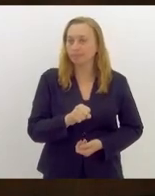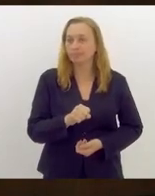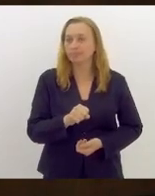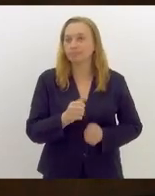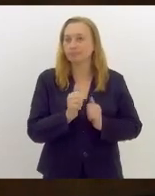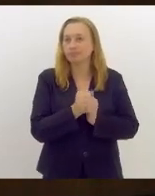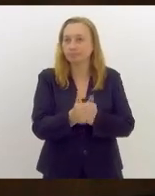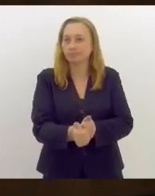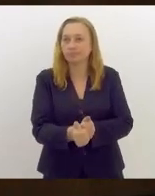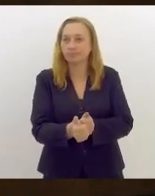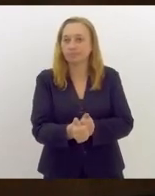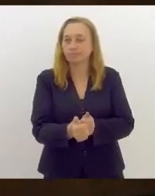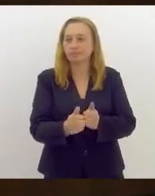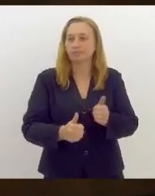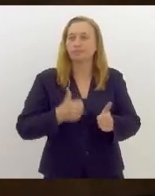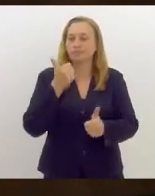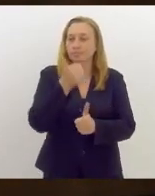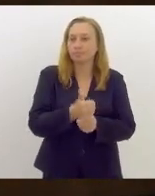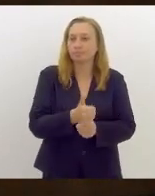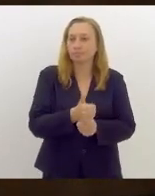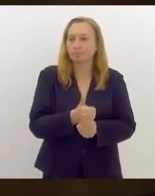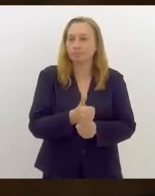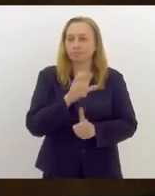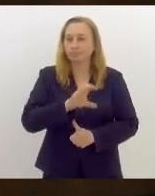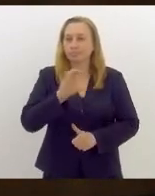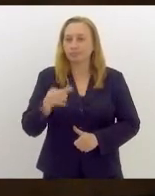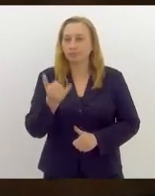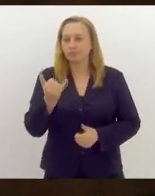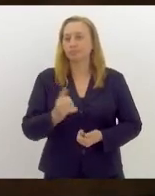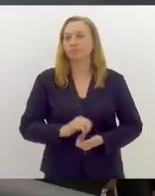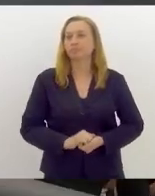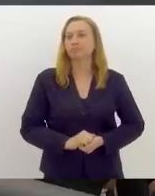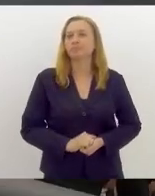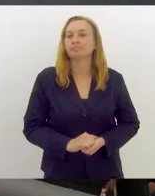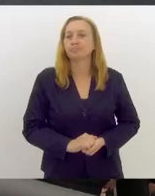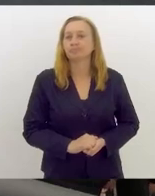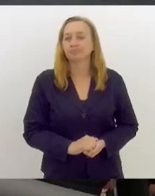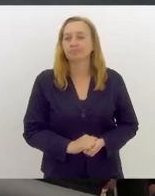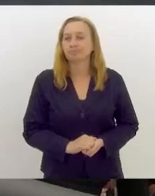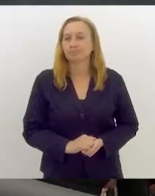acompanhando o substitutivo da ccj